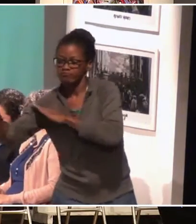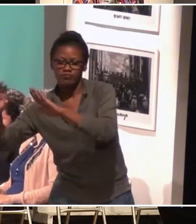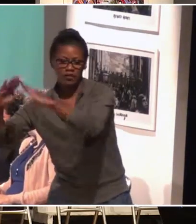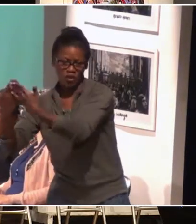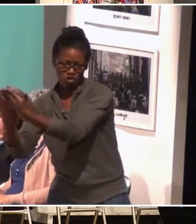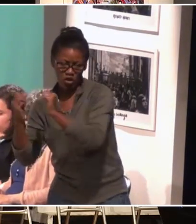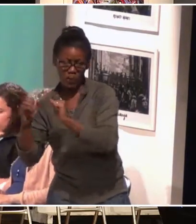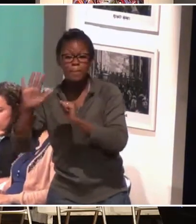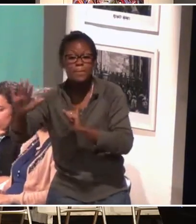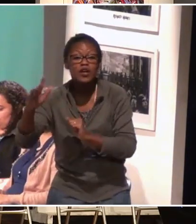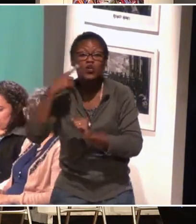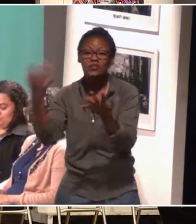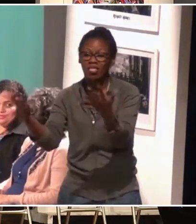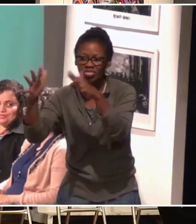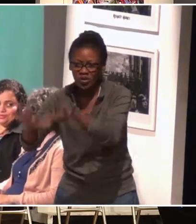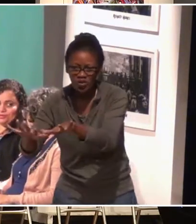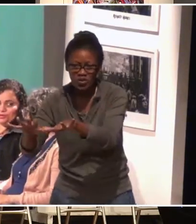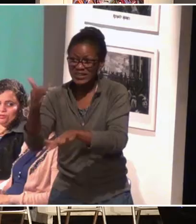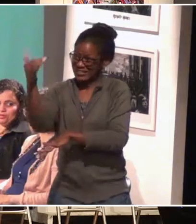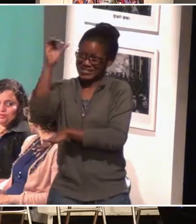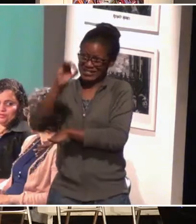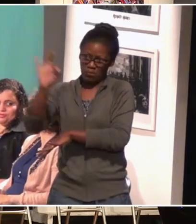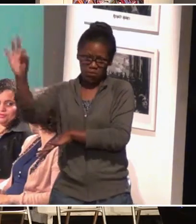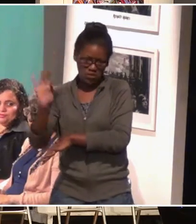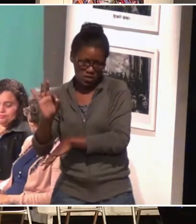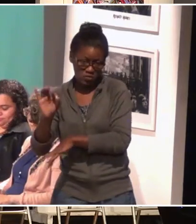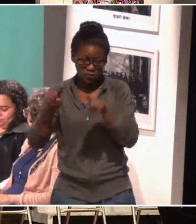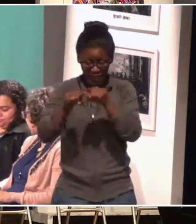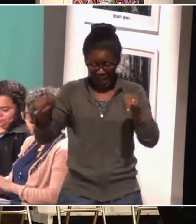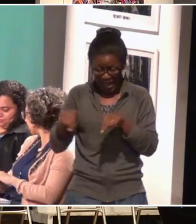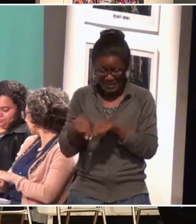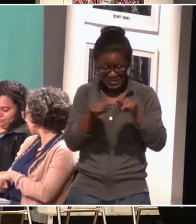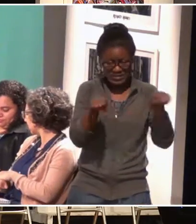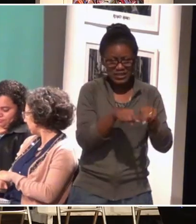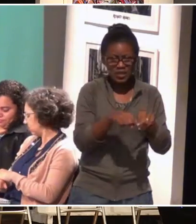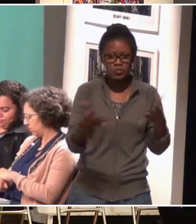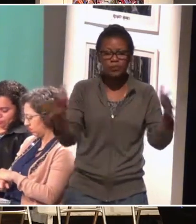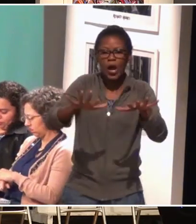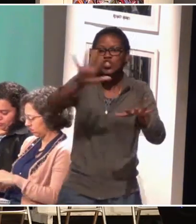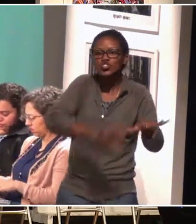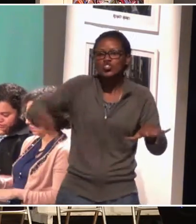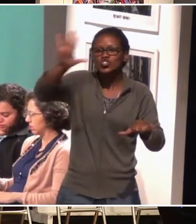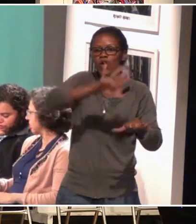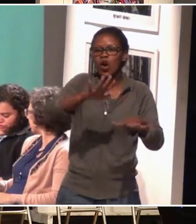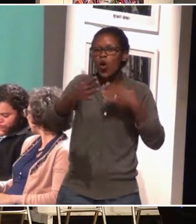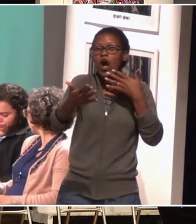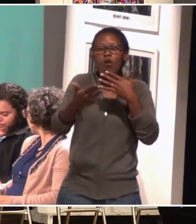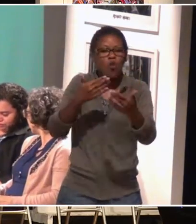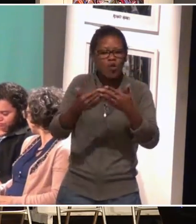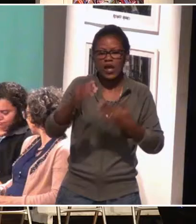inclusão 100%, as nossas salas são caracterizadas generalistas, que atendem a todas as